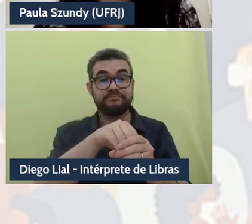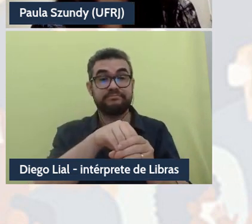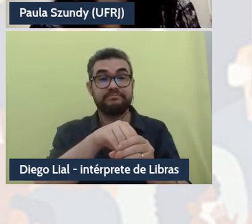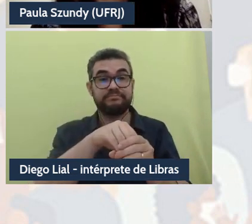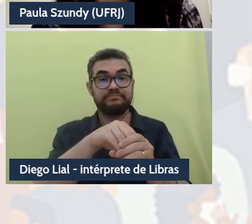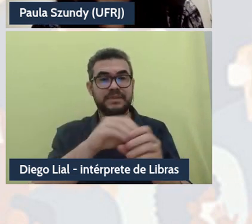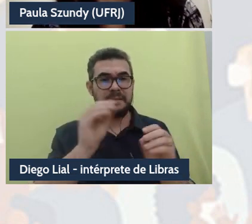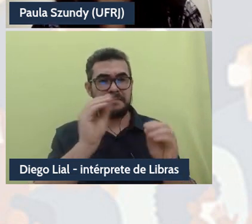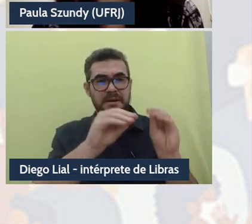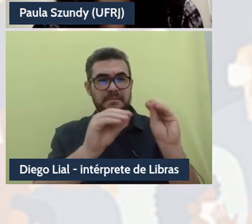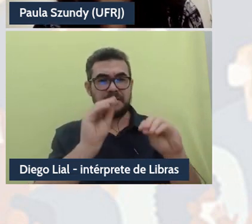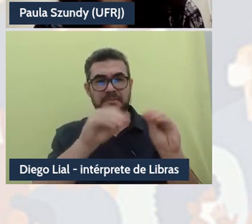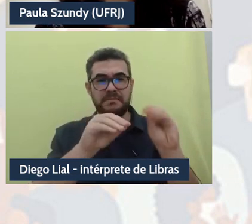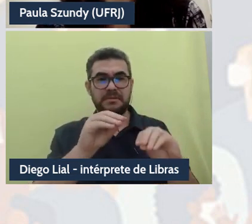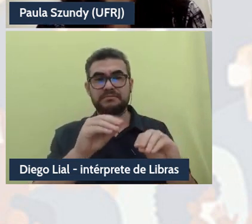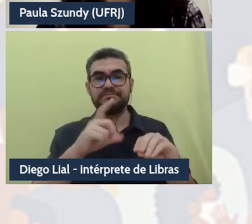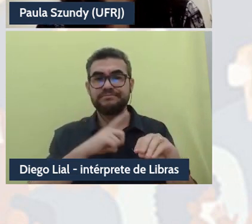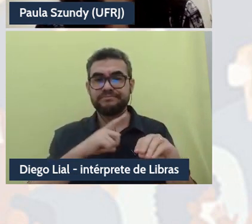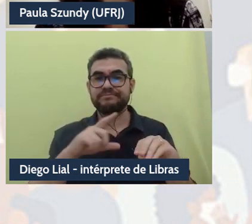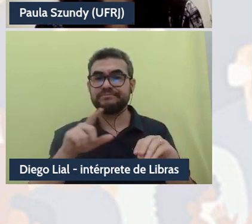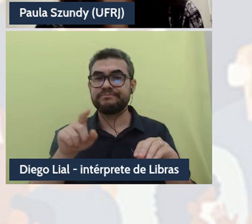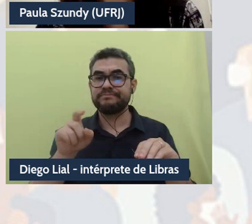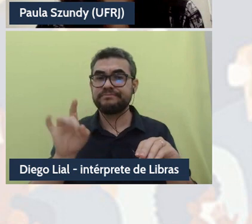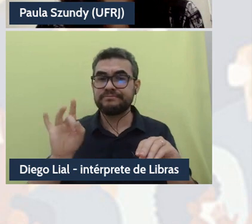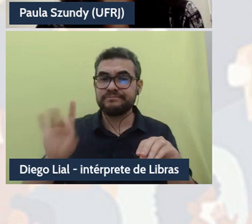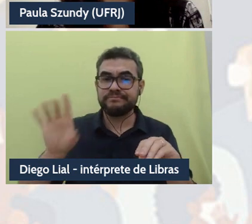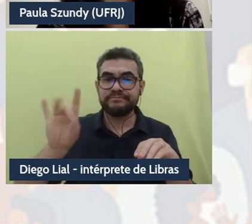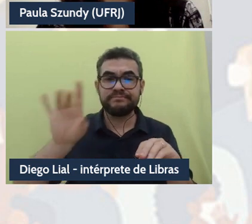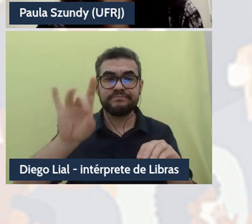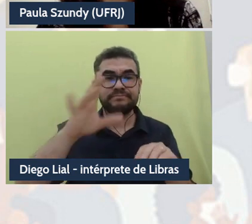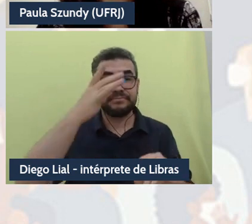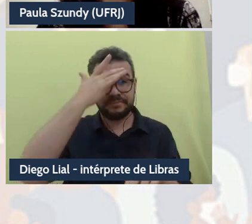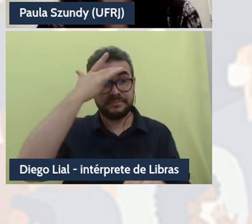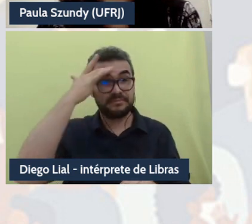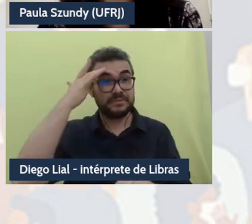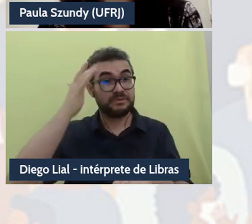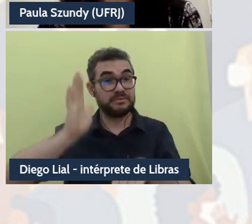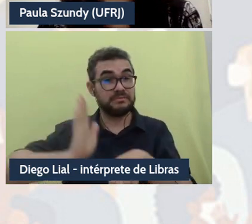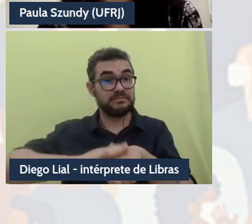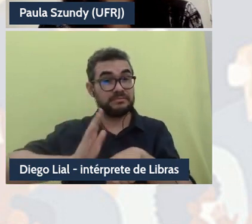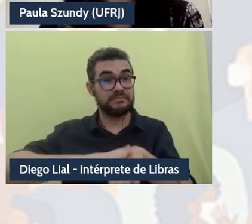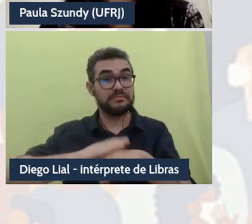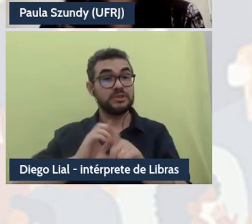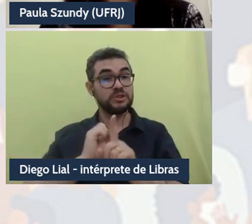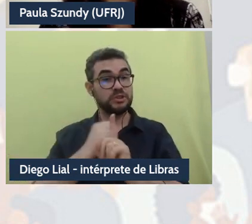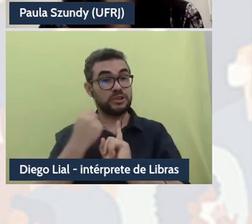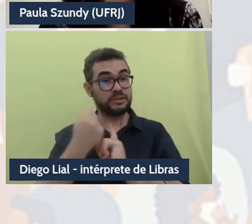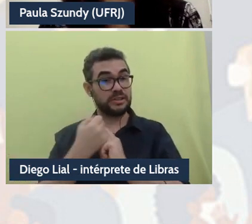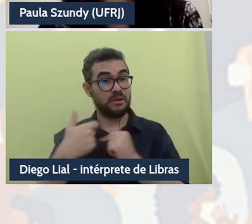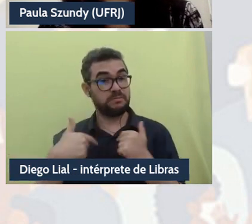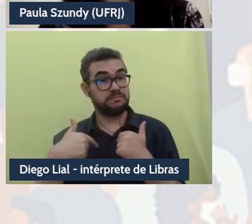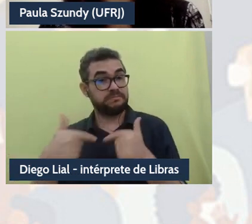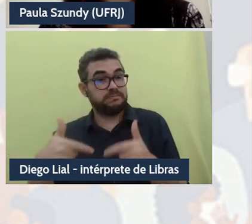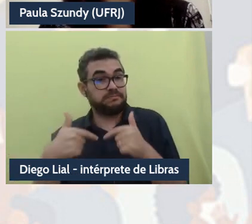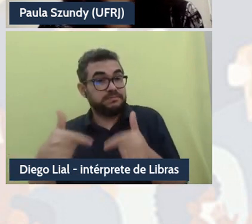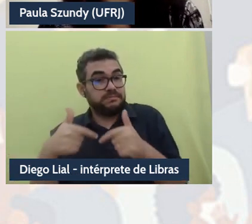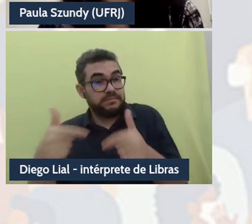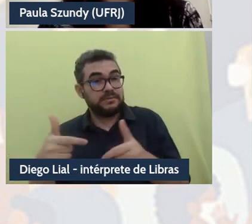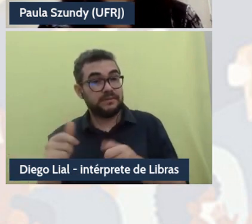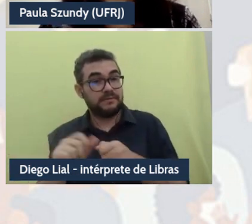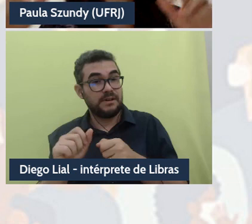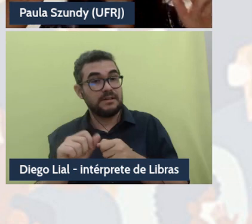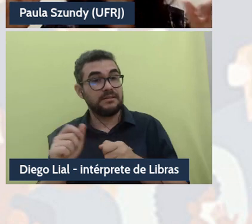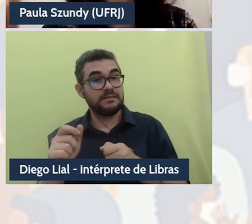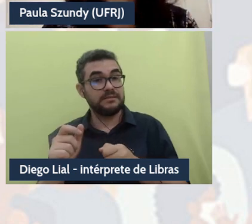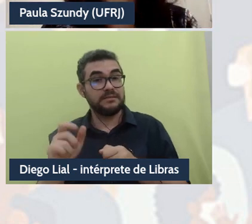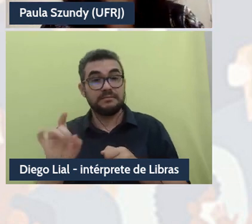né, as vozes plurais dos atores sociais engajados na sua produção, análise